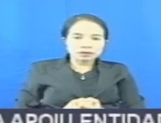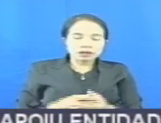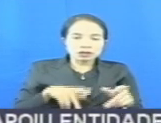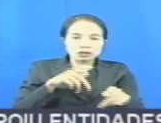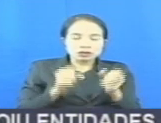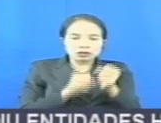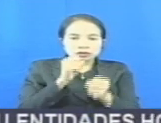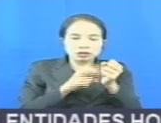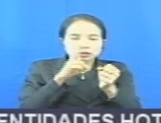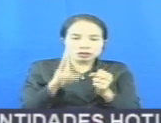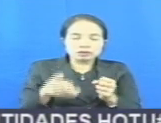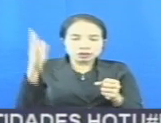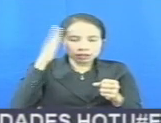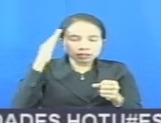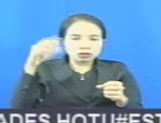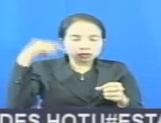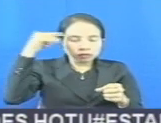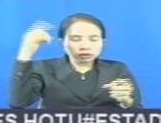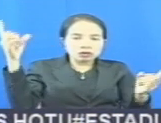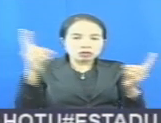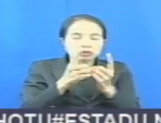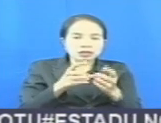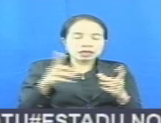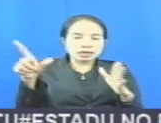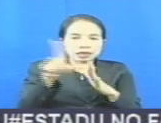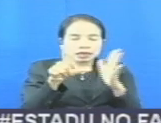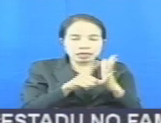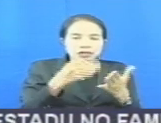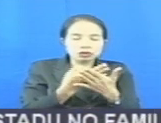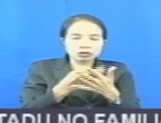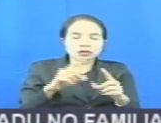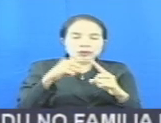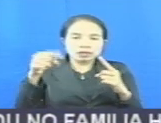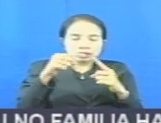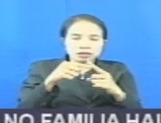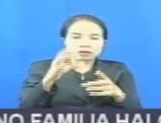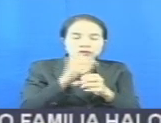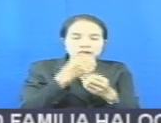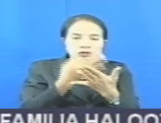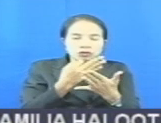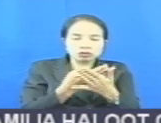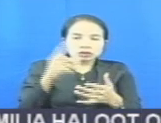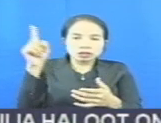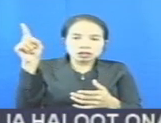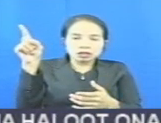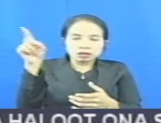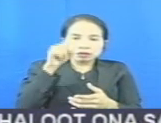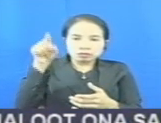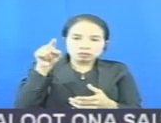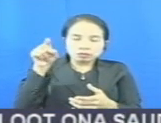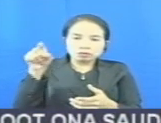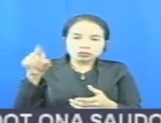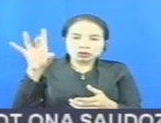Sociedade civil considera governo contra a lei financeira, o Anjira Fote Ossam por cento rito, o se Ministério Sira Rodi financia o programa